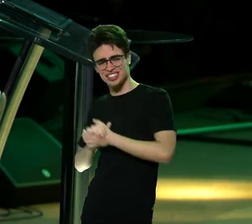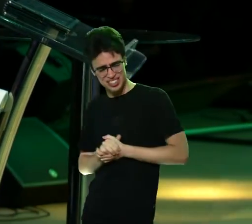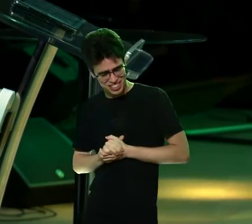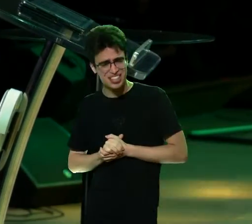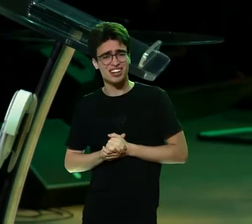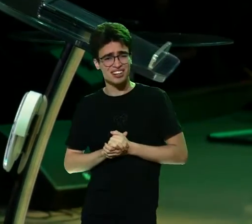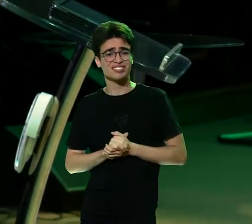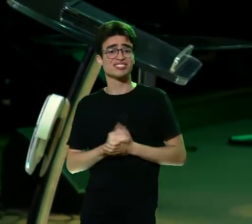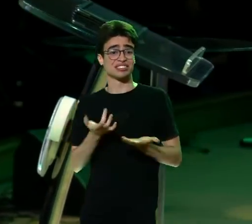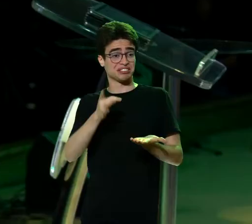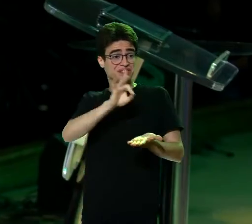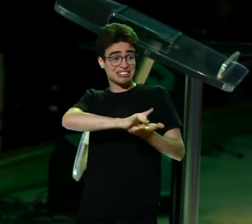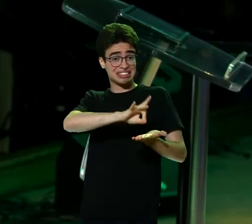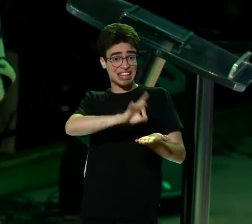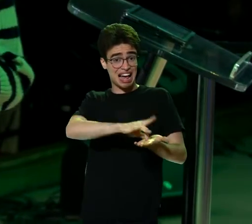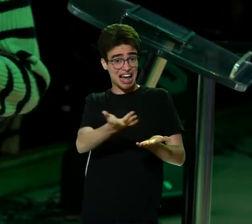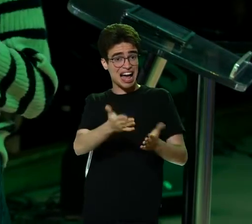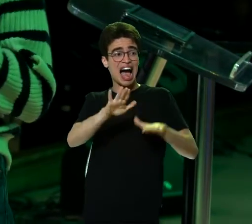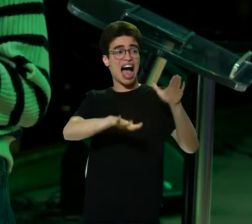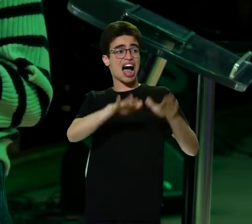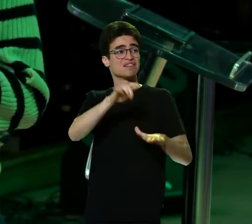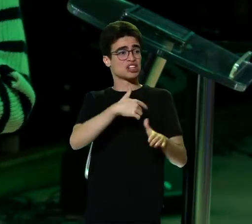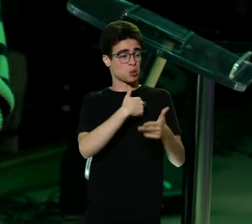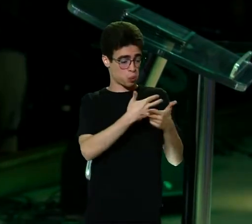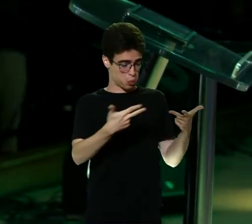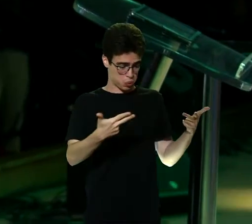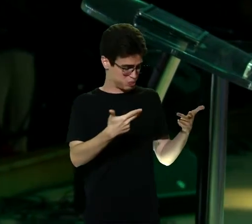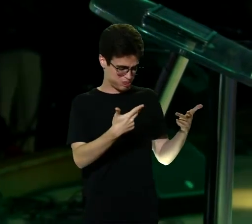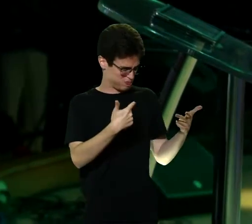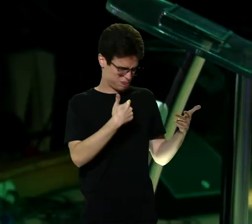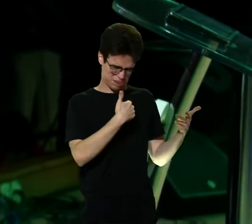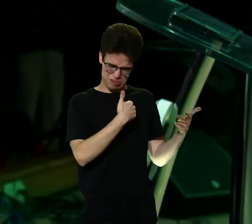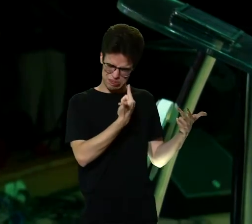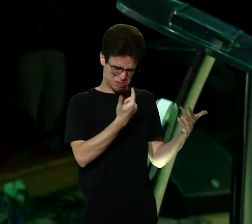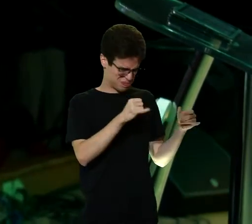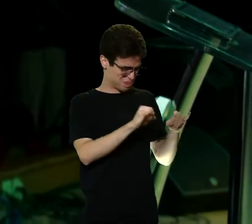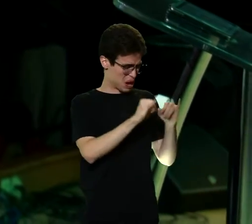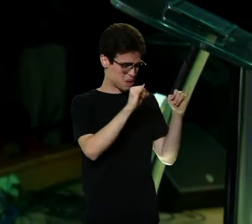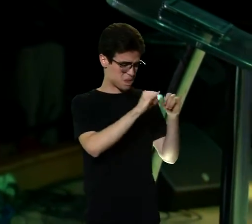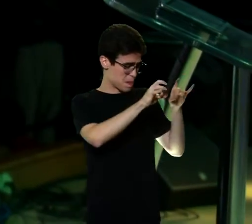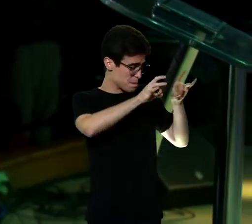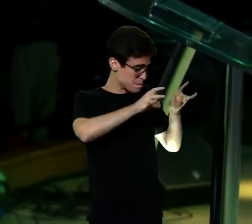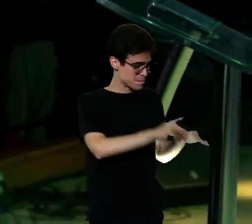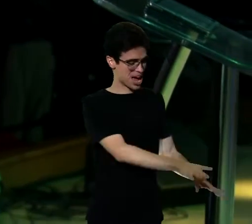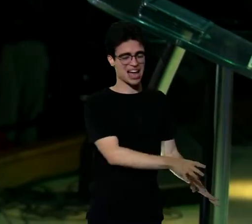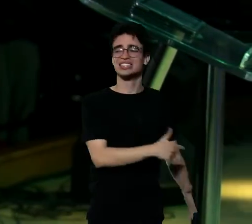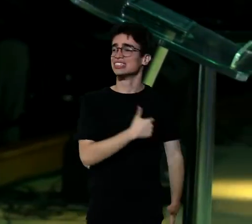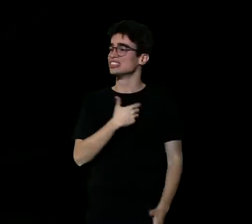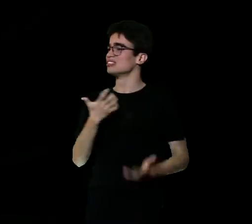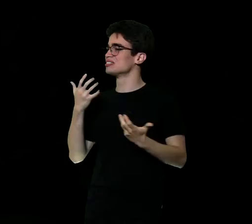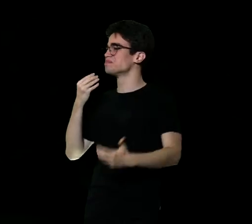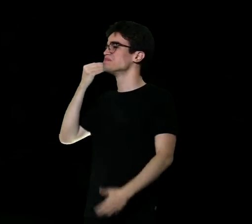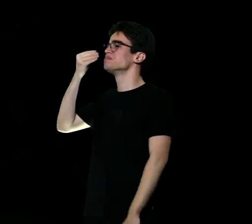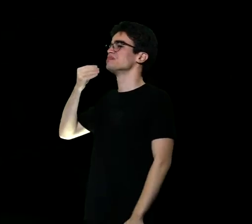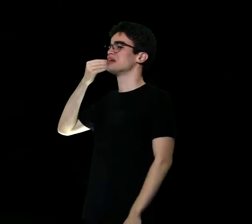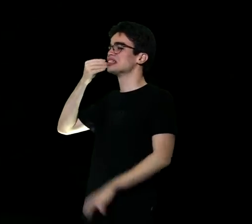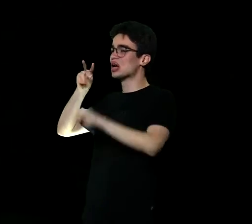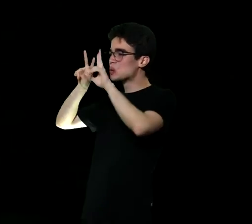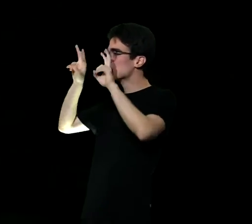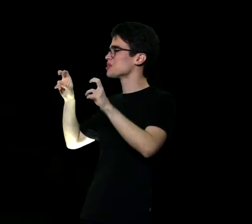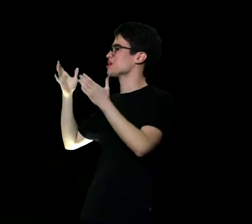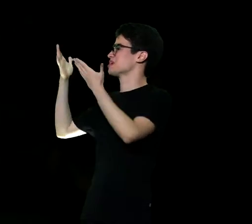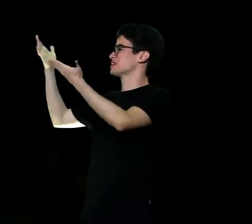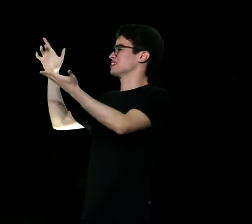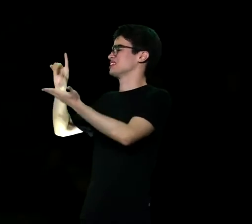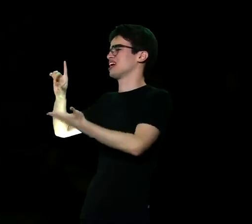Muitas vezes você vai ter que abrir mão de coisas para que você possa viver os planos de Deus para a sua vida. E esse é o momento que você